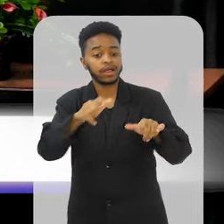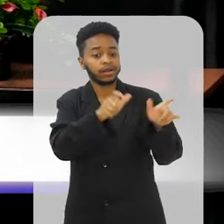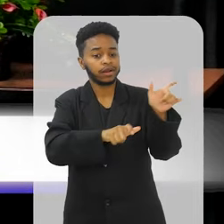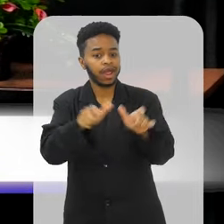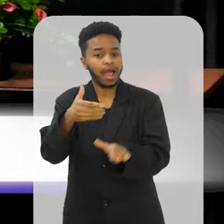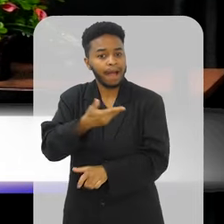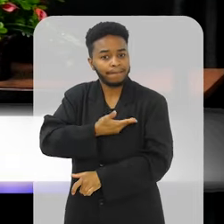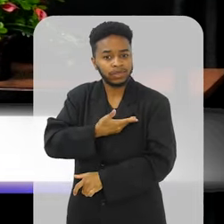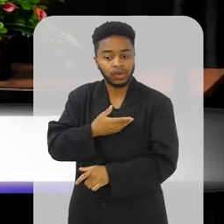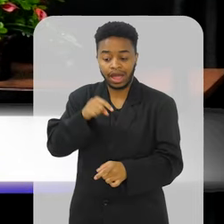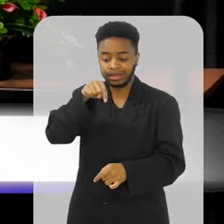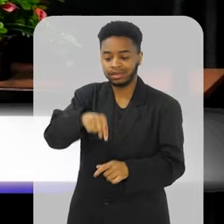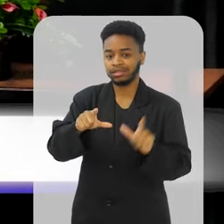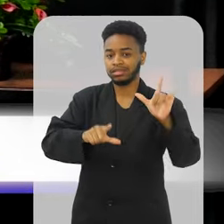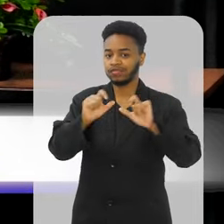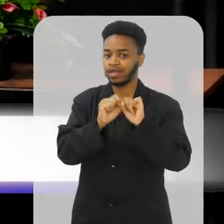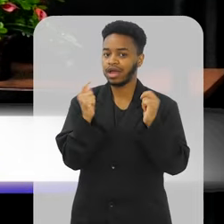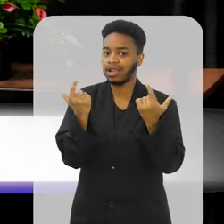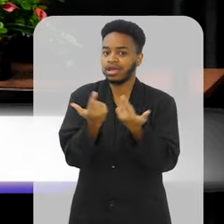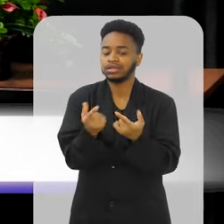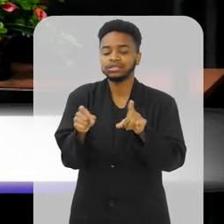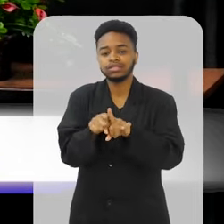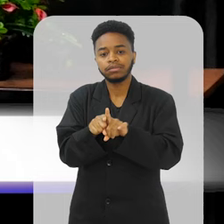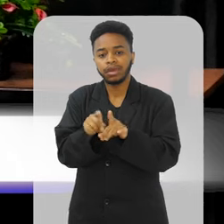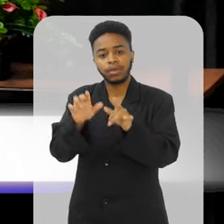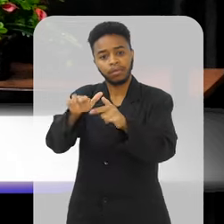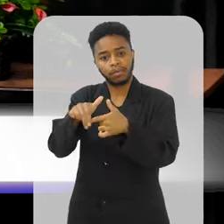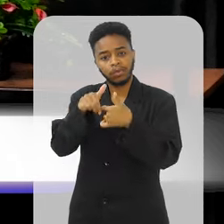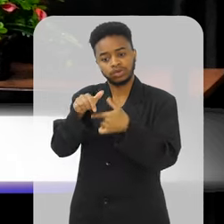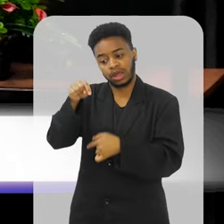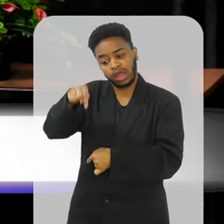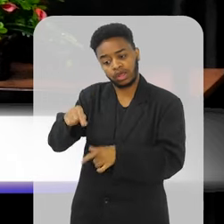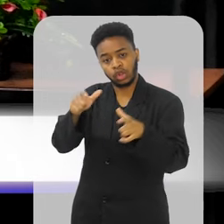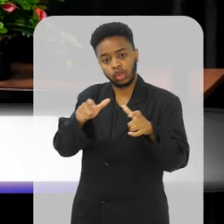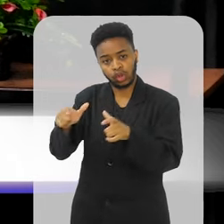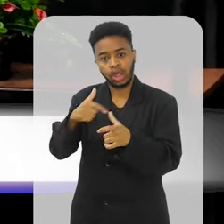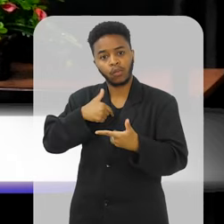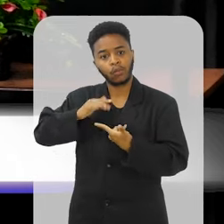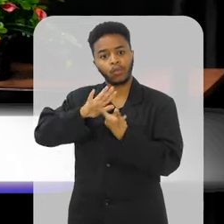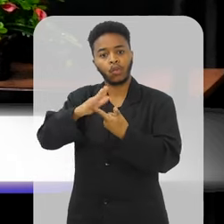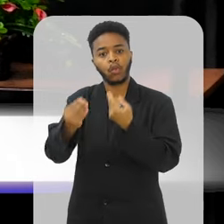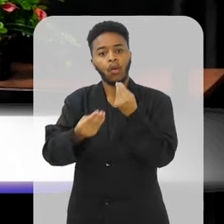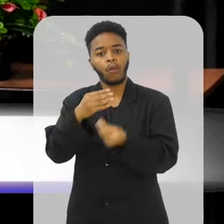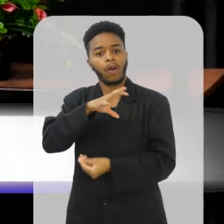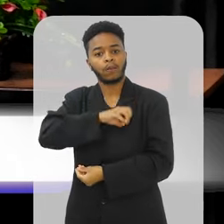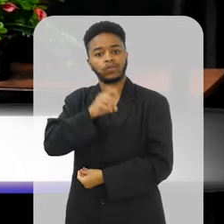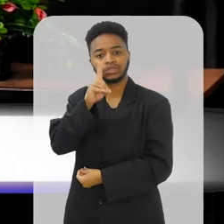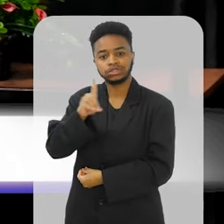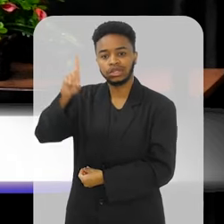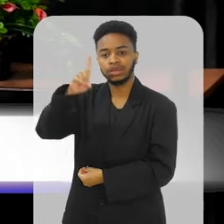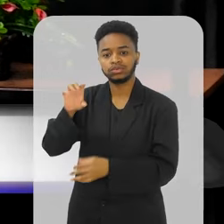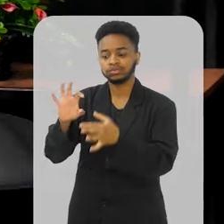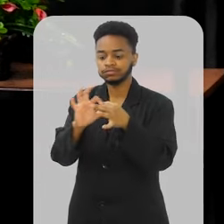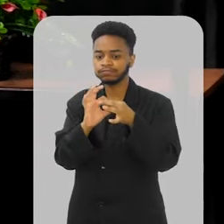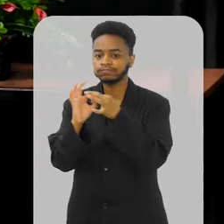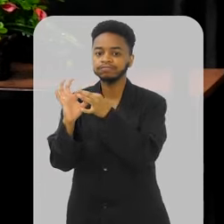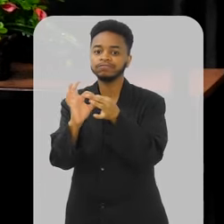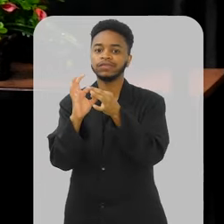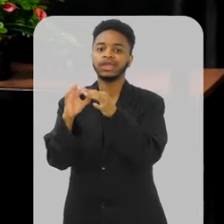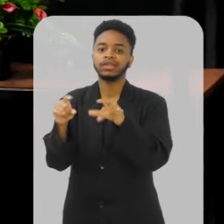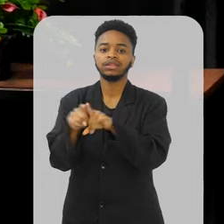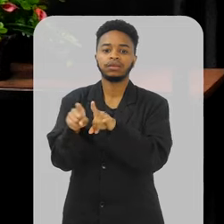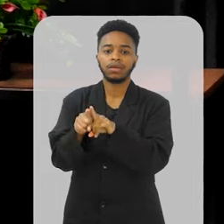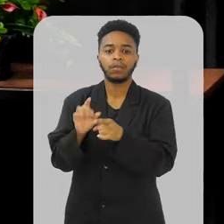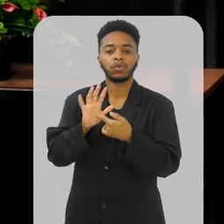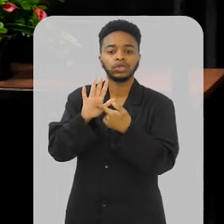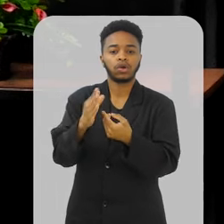cada um dos amigos da TV alerge de poder através deste veículo falar do amor de Deus falar da unidade